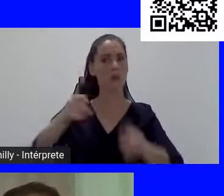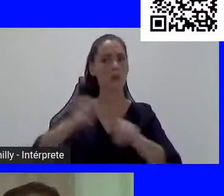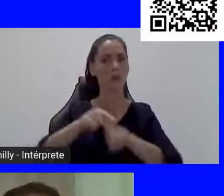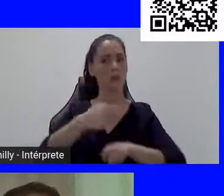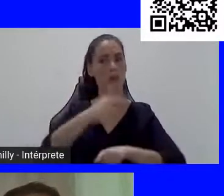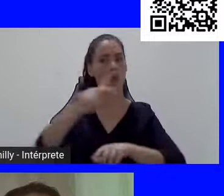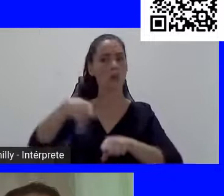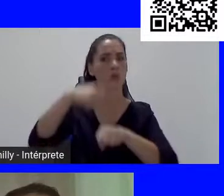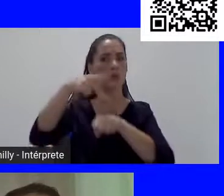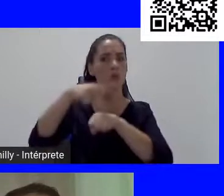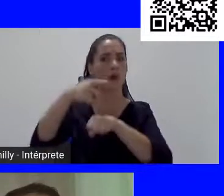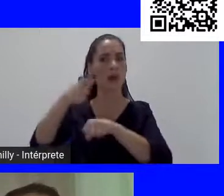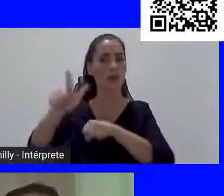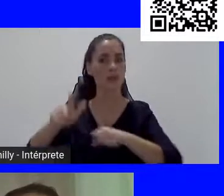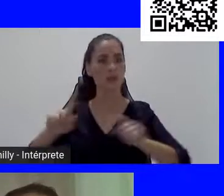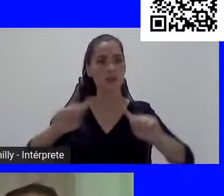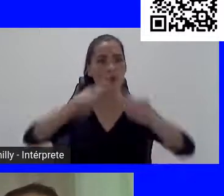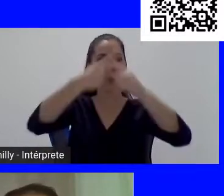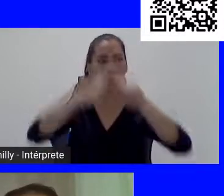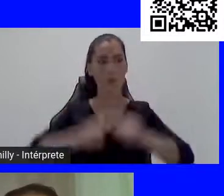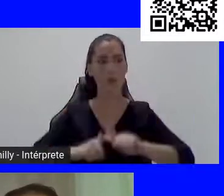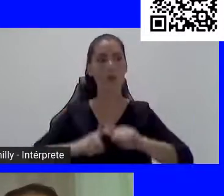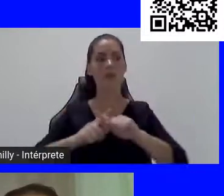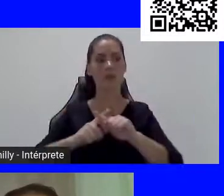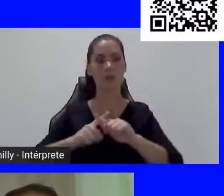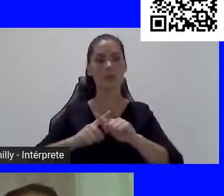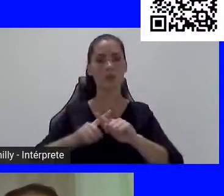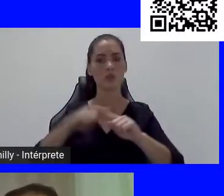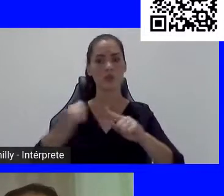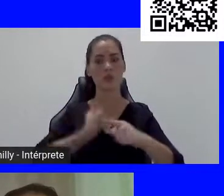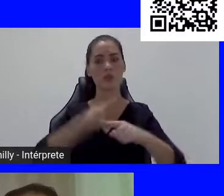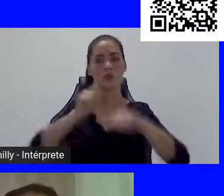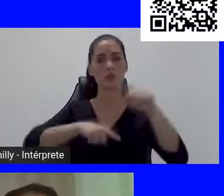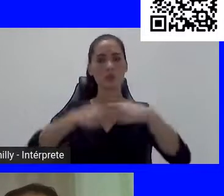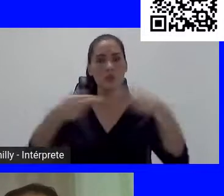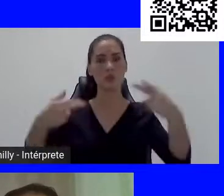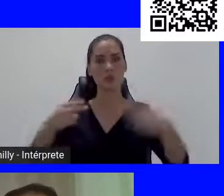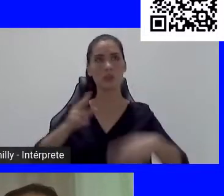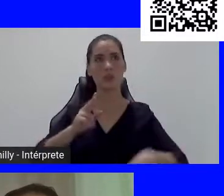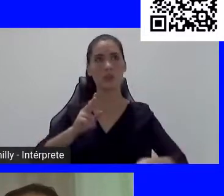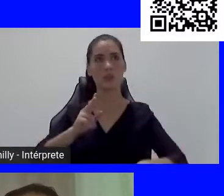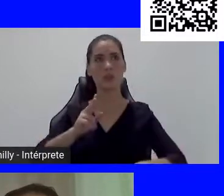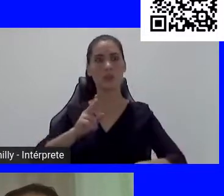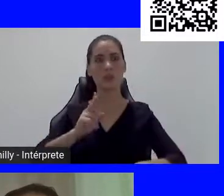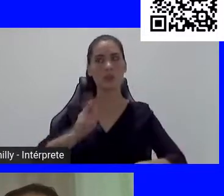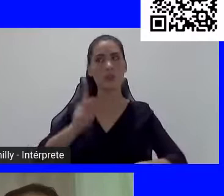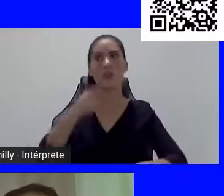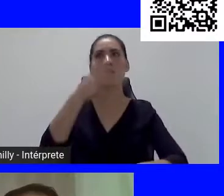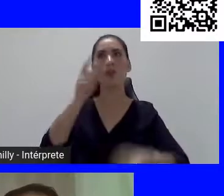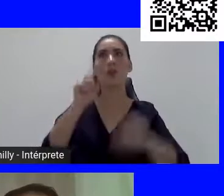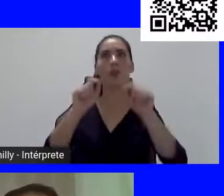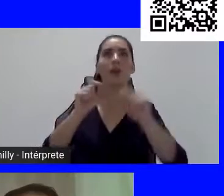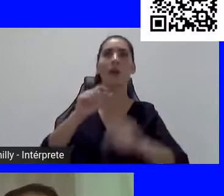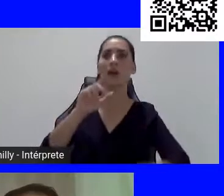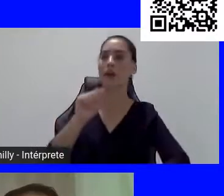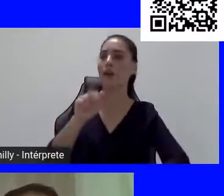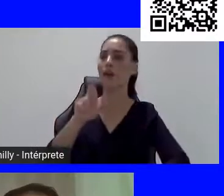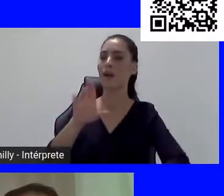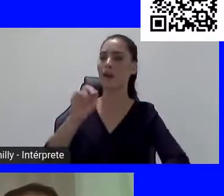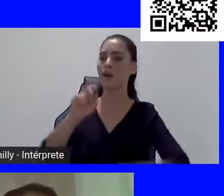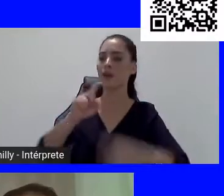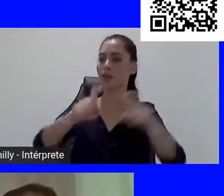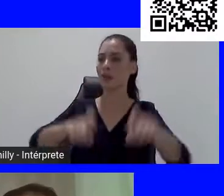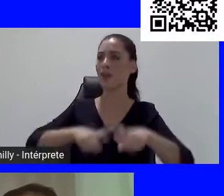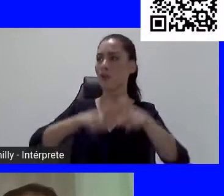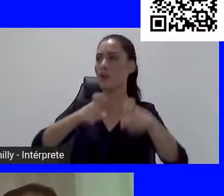produtos, é mostrar e falar que o agronegócio brasileiro é vilão do meio ambiente. Isso não é verdade. Quem é vilão do meio ambiente não é o agro.